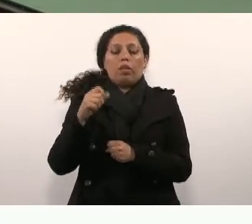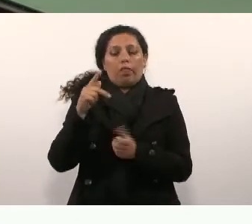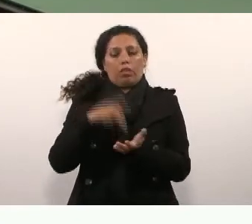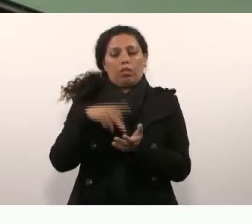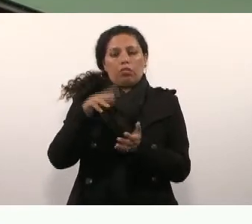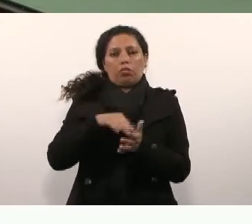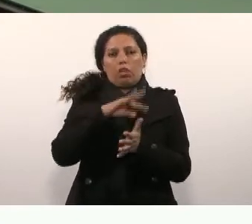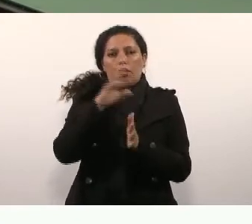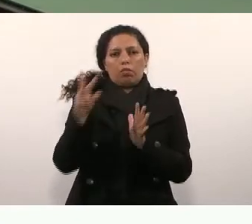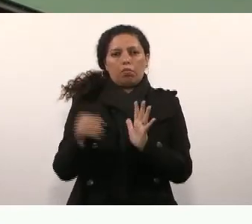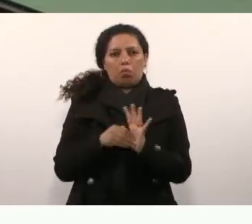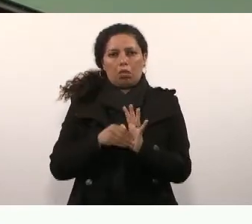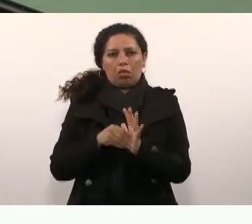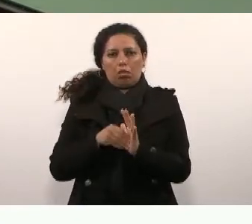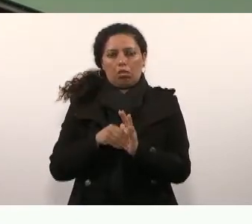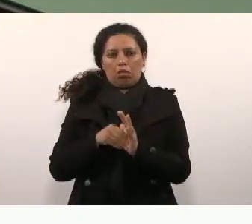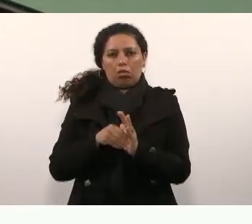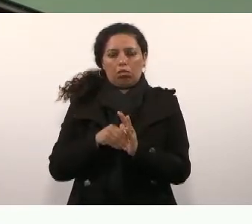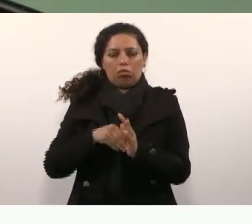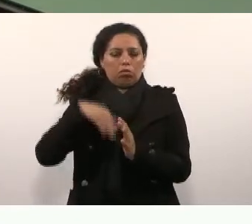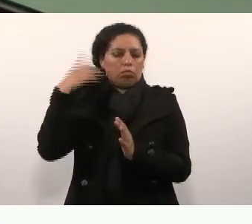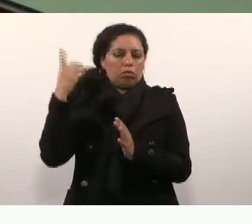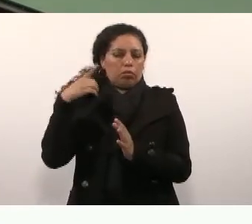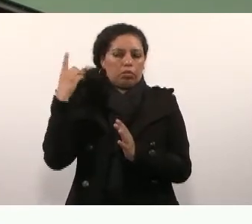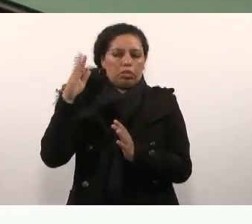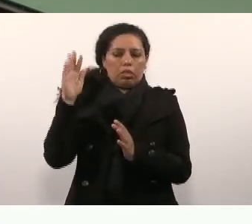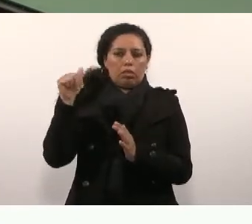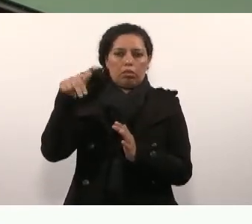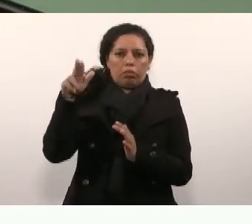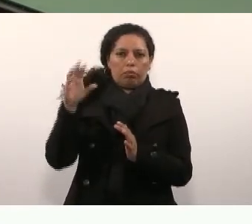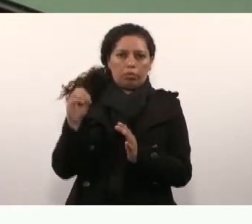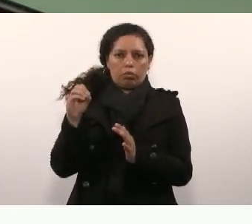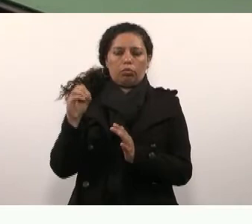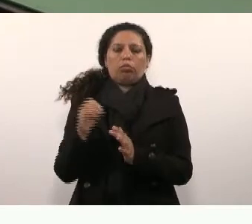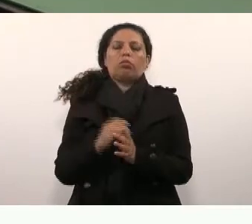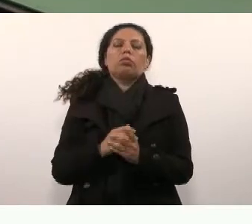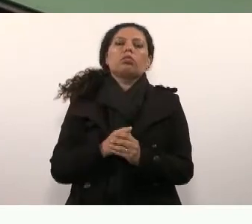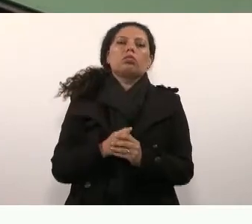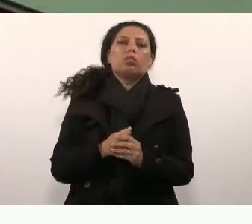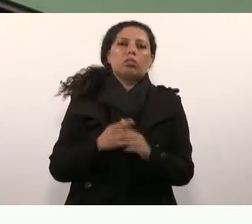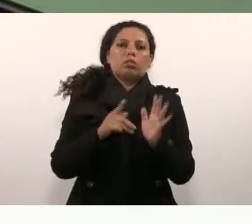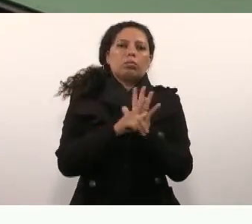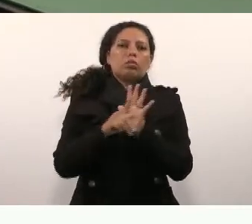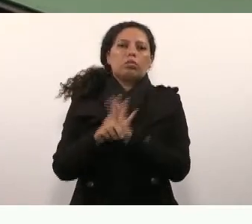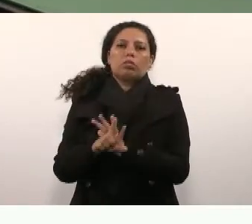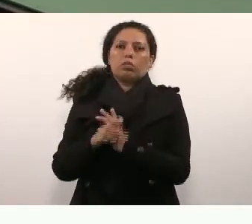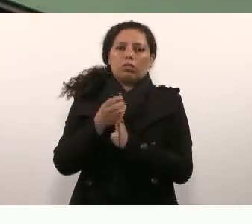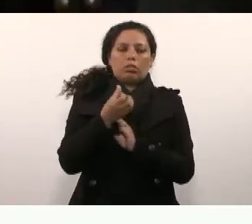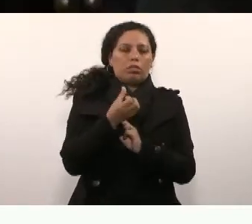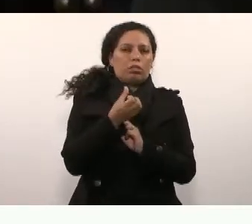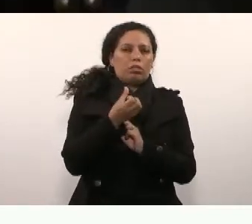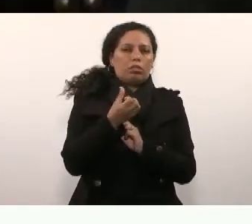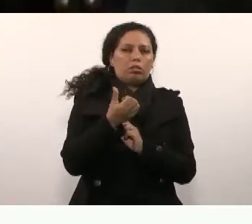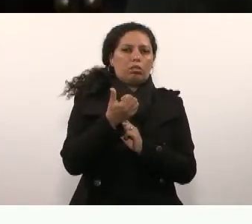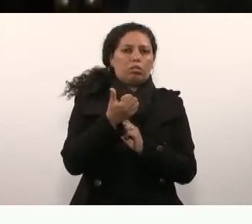plenário apresentadas pelo deputado Bruno Dauari. Isso. Então, esse é o projeto de lei